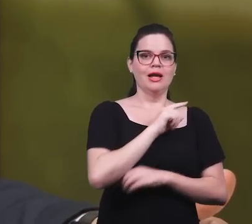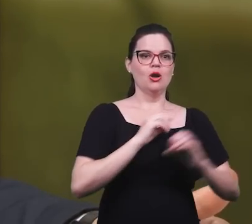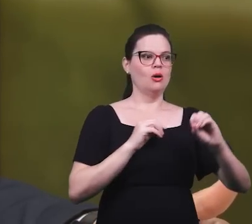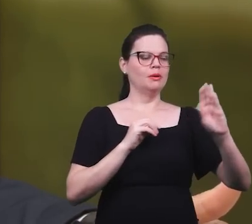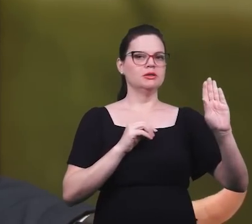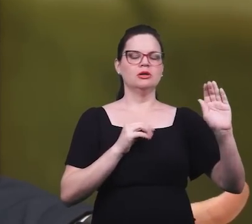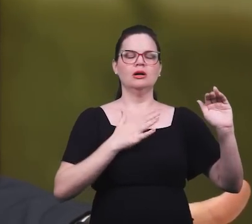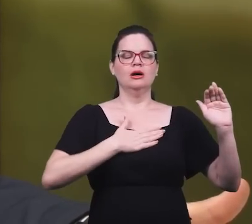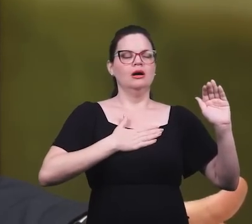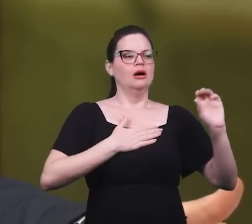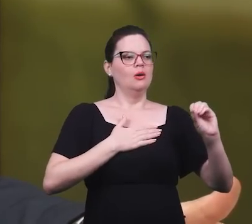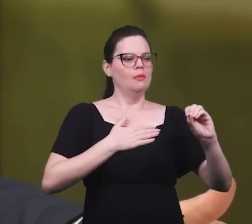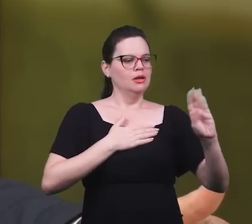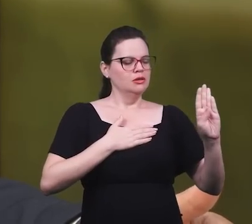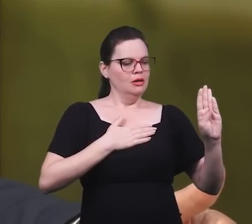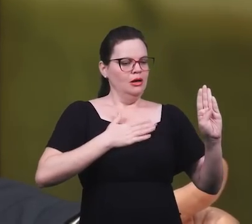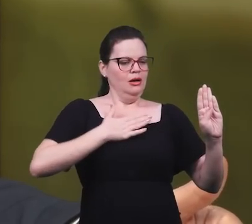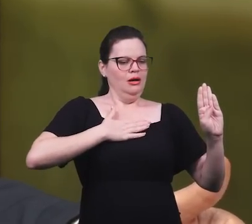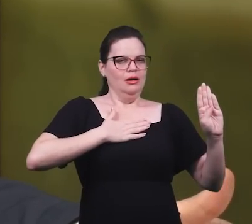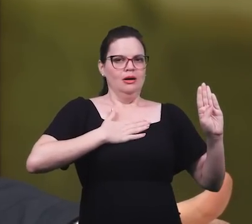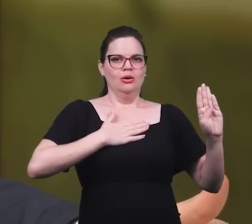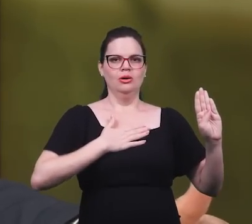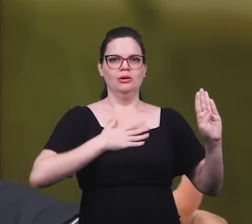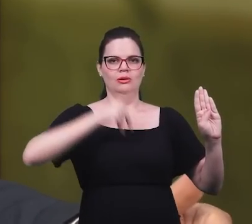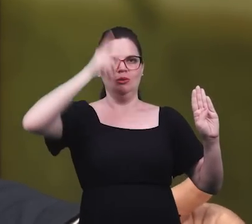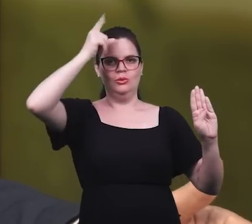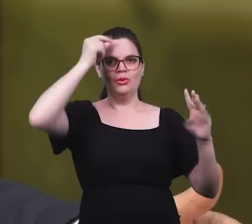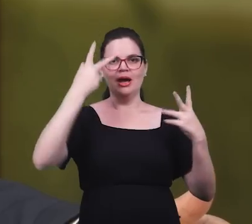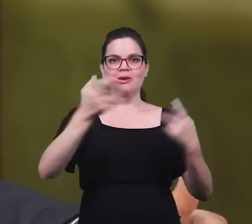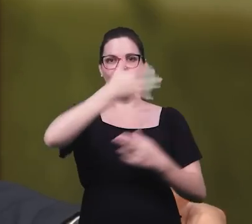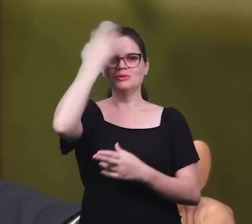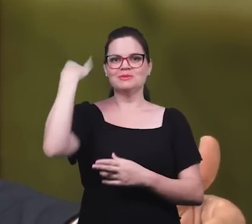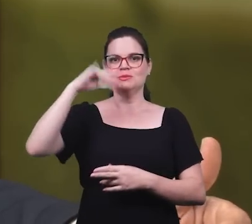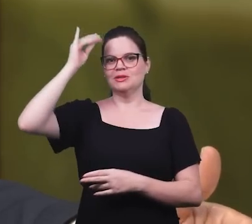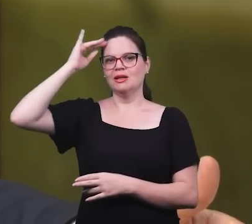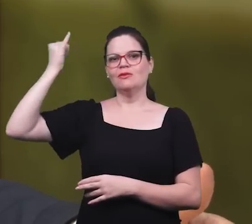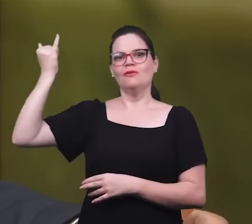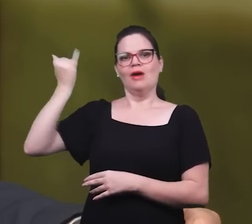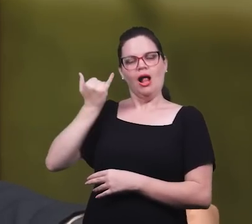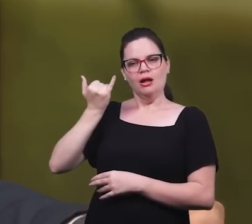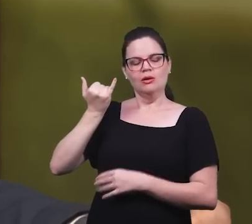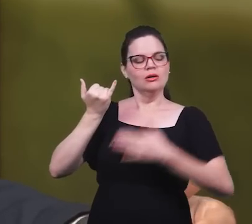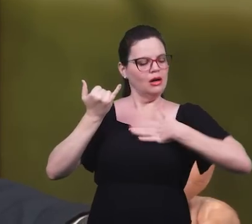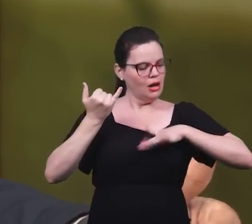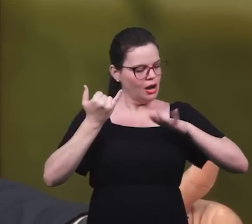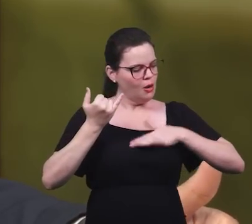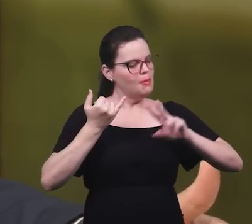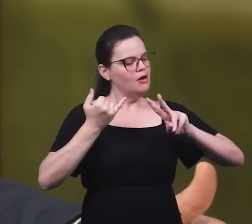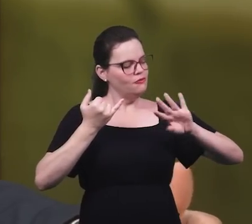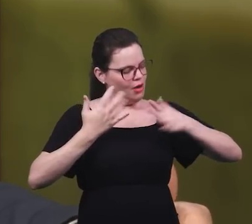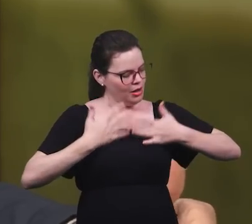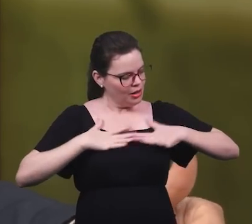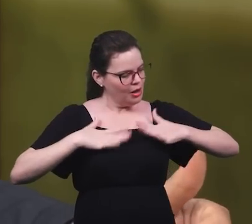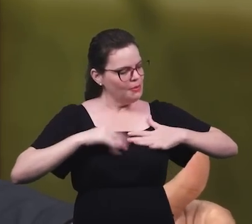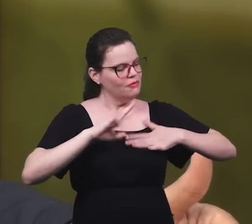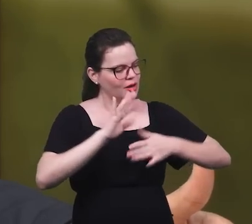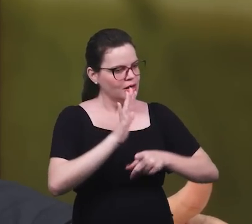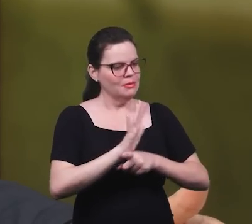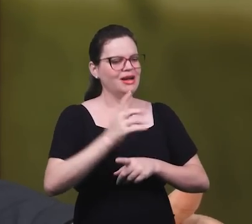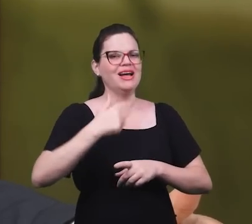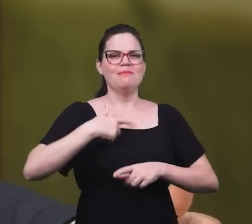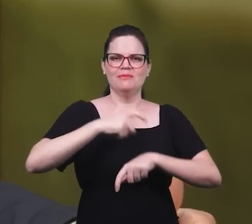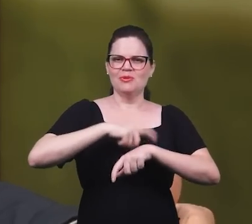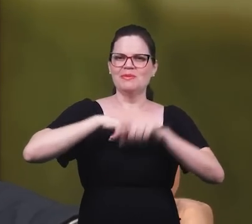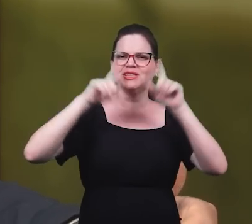esse consolo ao nosso coração. Olha, vai passar, vai resolver. O momento é difícil, mas o Senhor vai dar vitória, o Senhor vai te